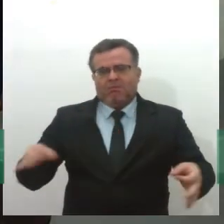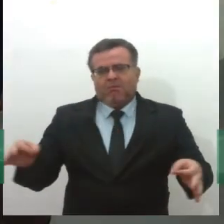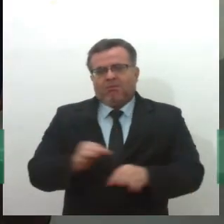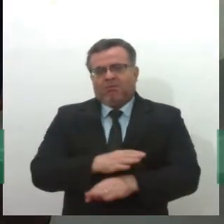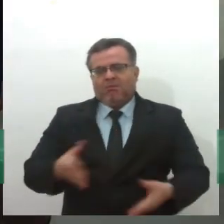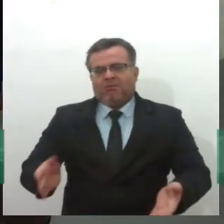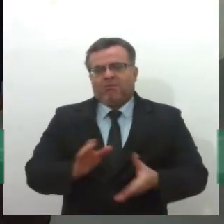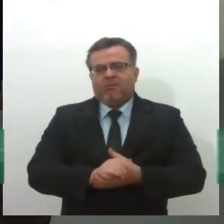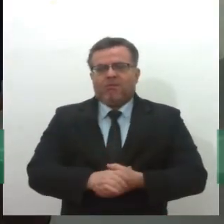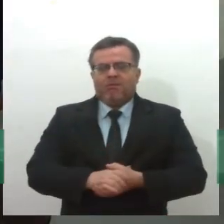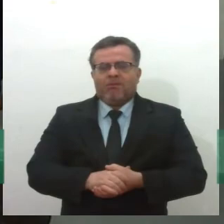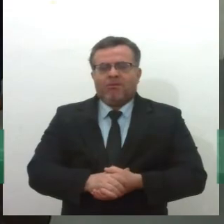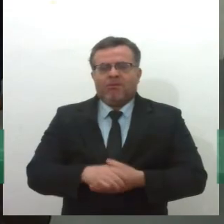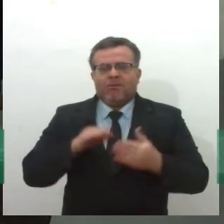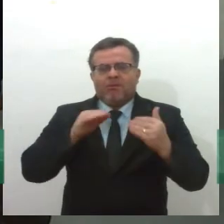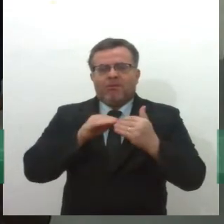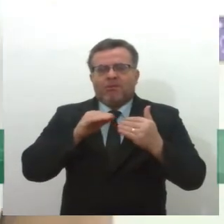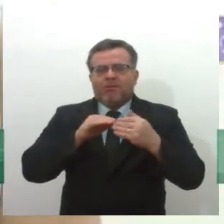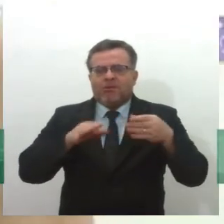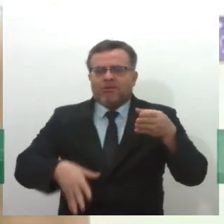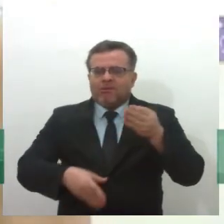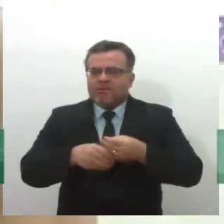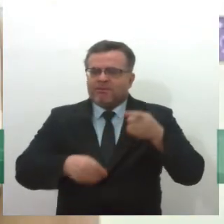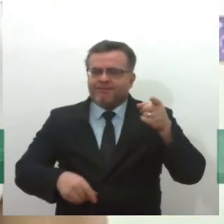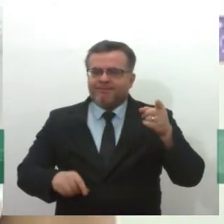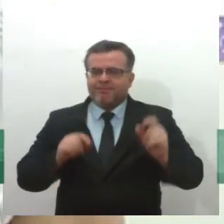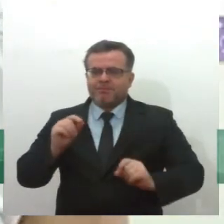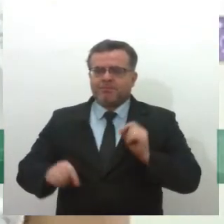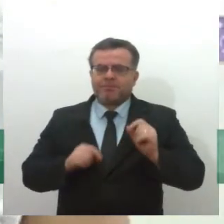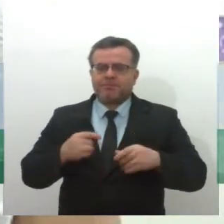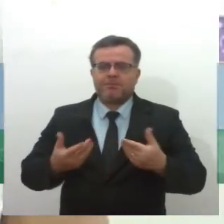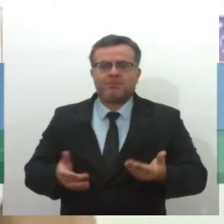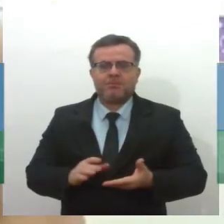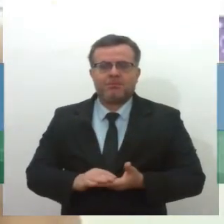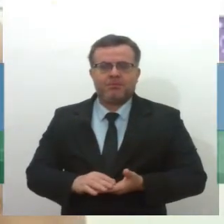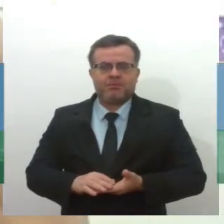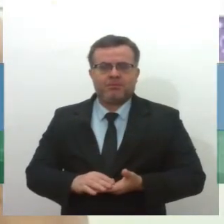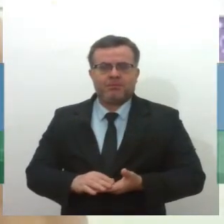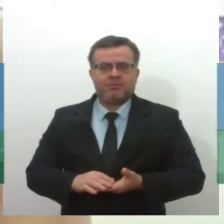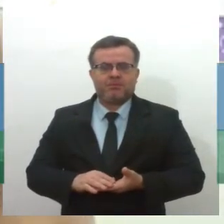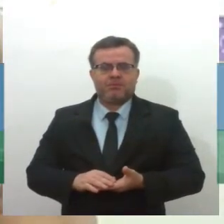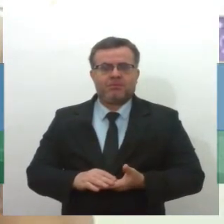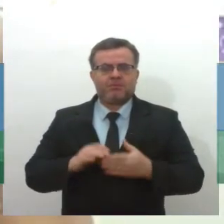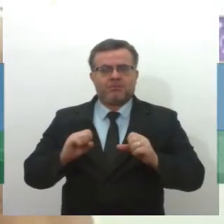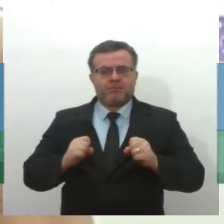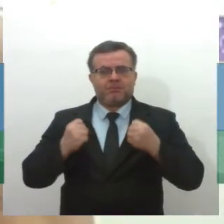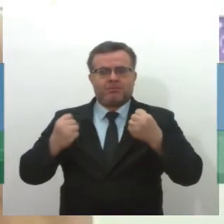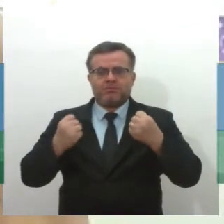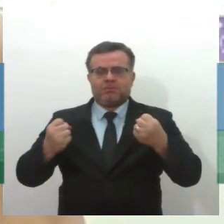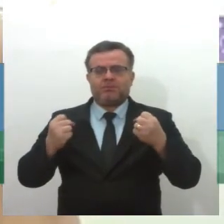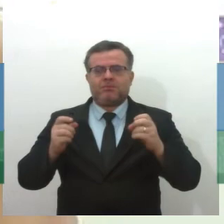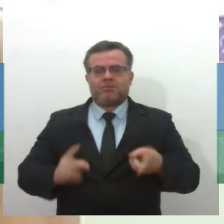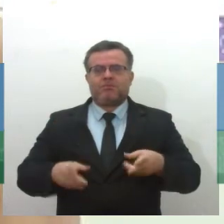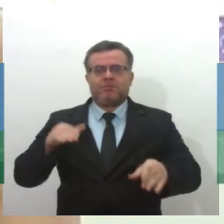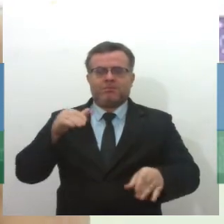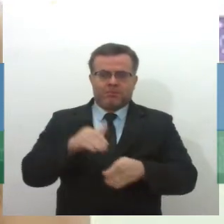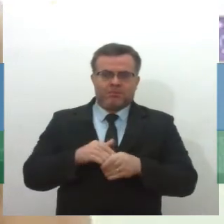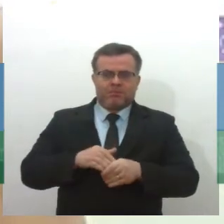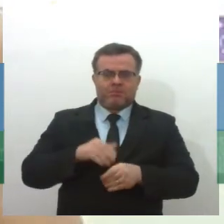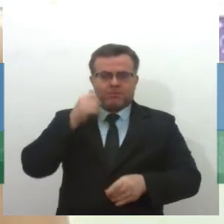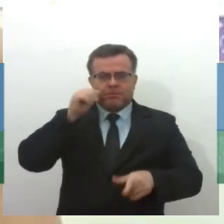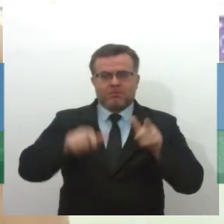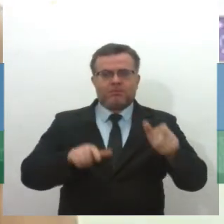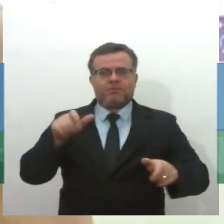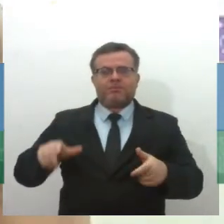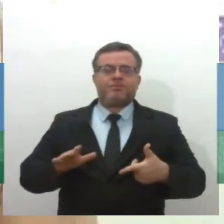Nivete? Complementando a resposta das companheiras, fortalecer o voto feminino também,